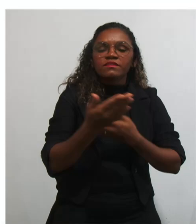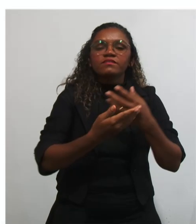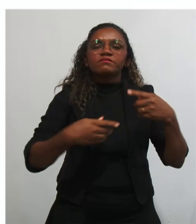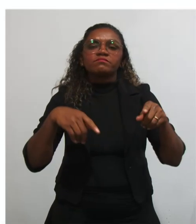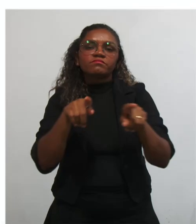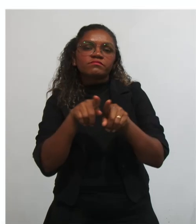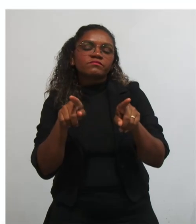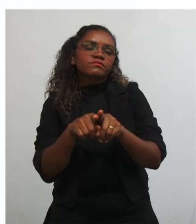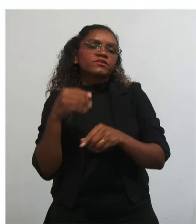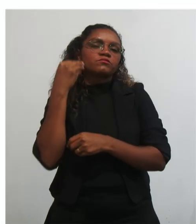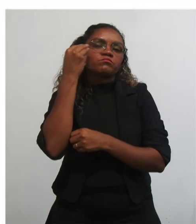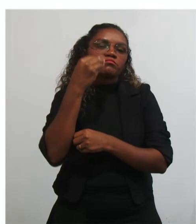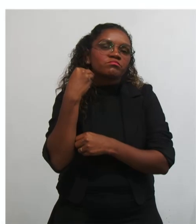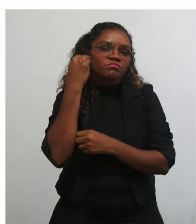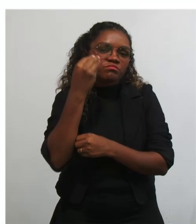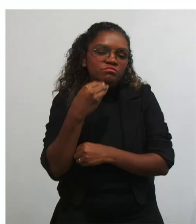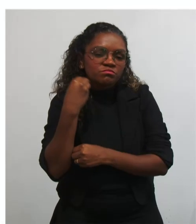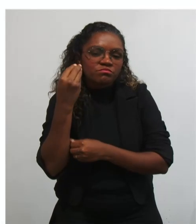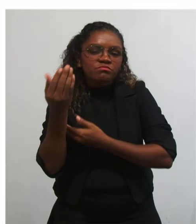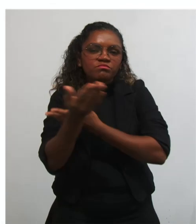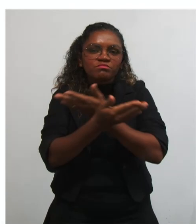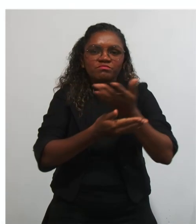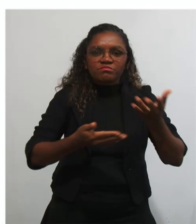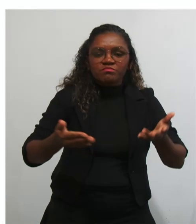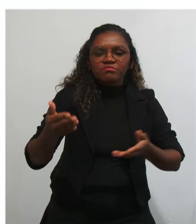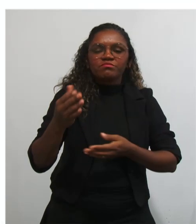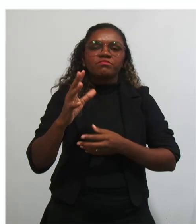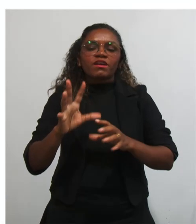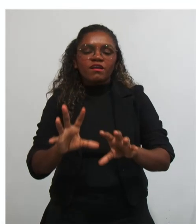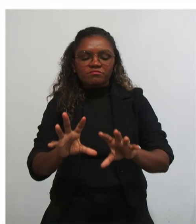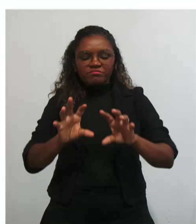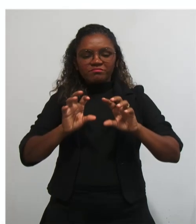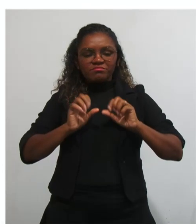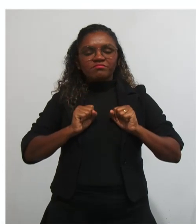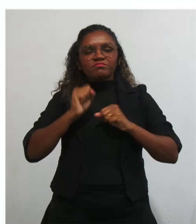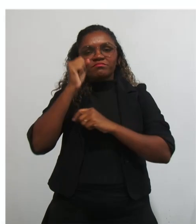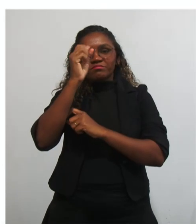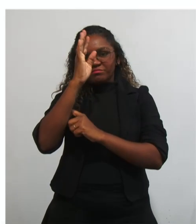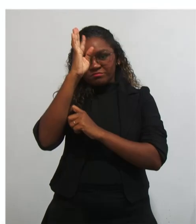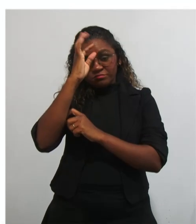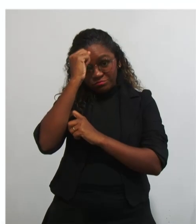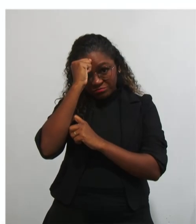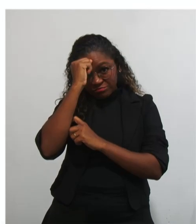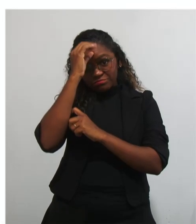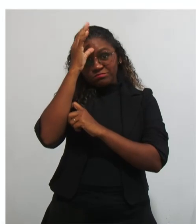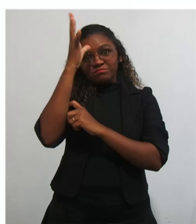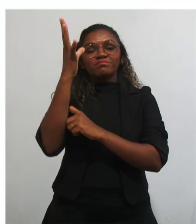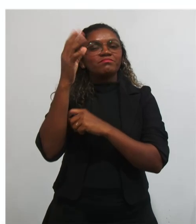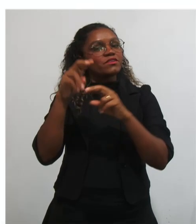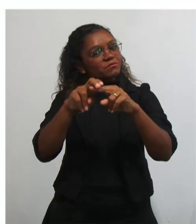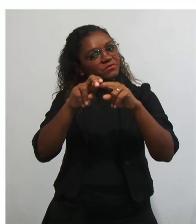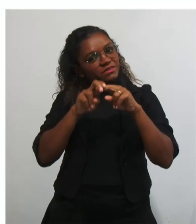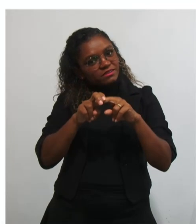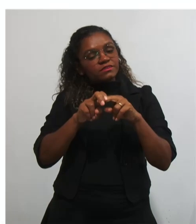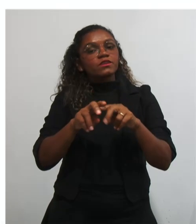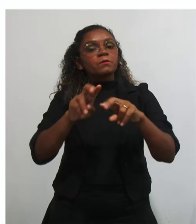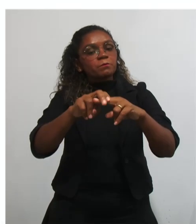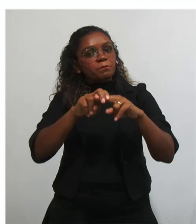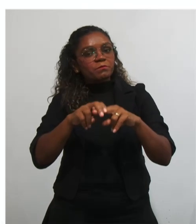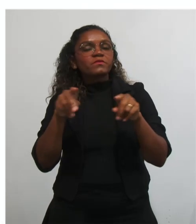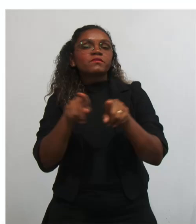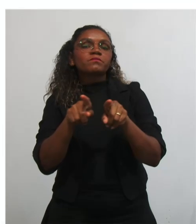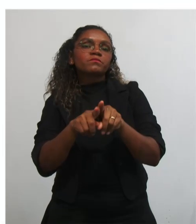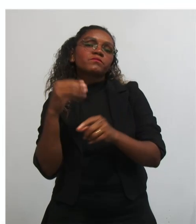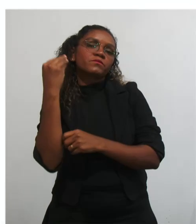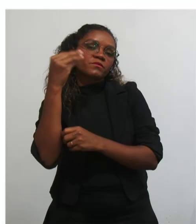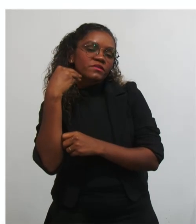sujeito se transformam em conhecimento. Então, é através da linguagem que as experiências e as vivências